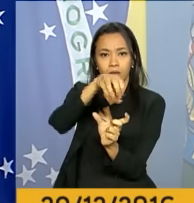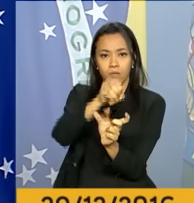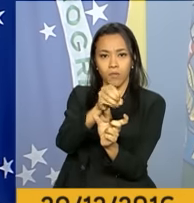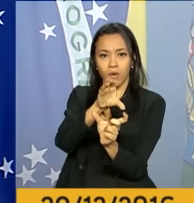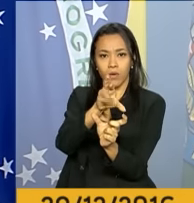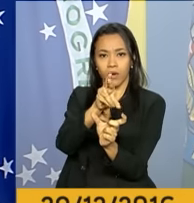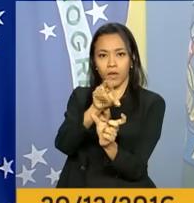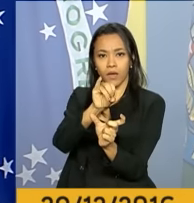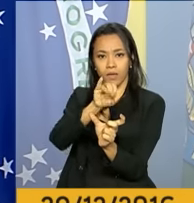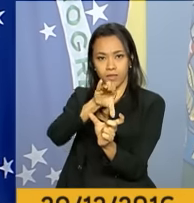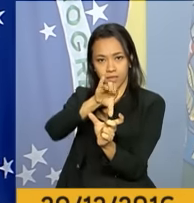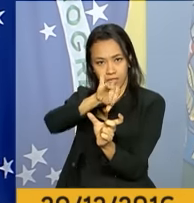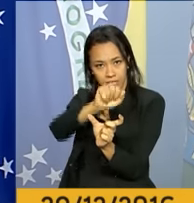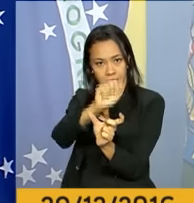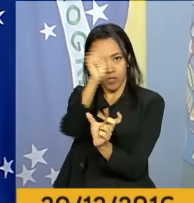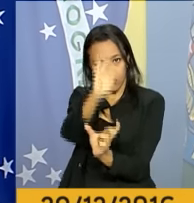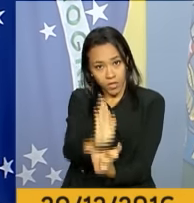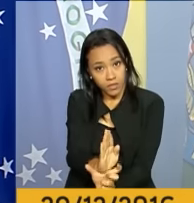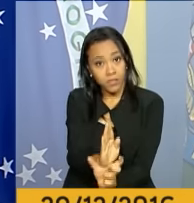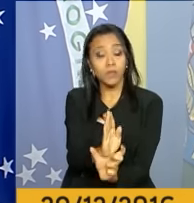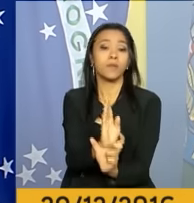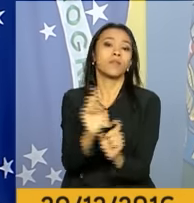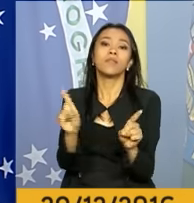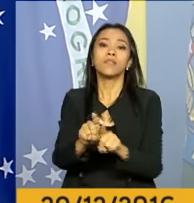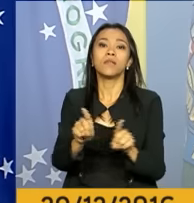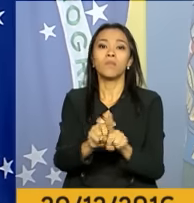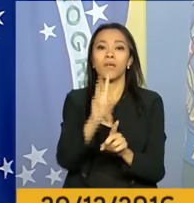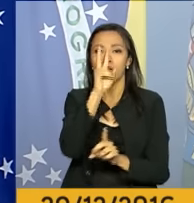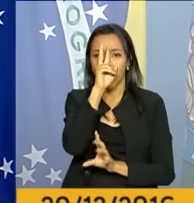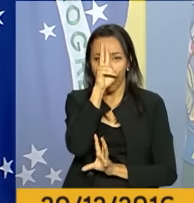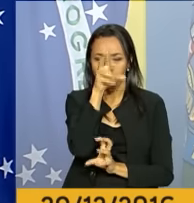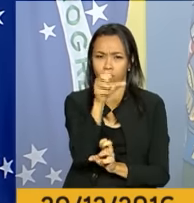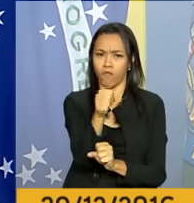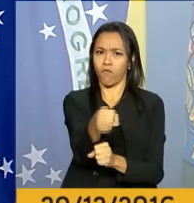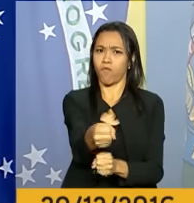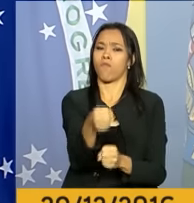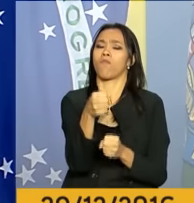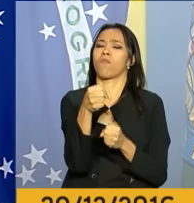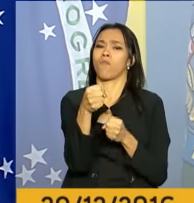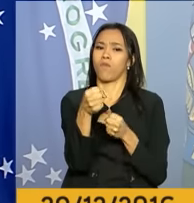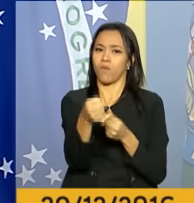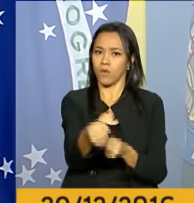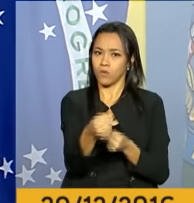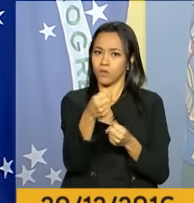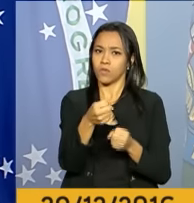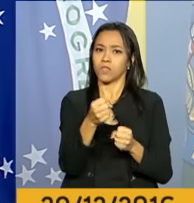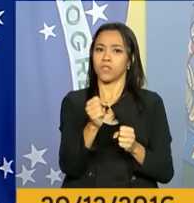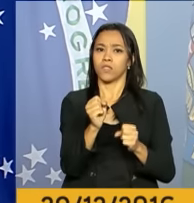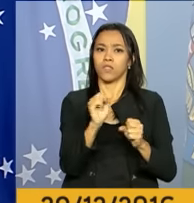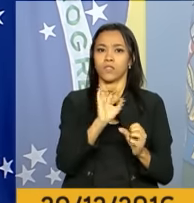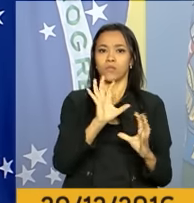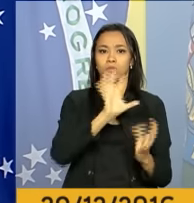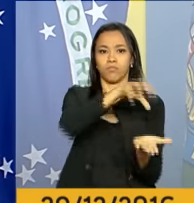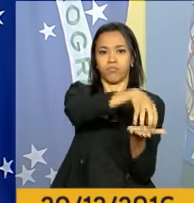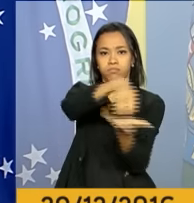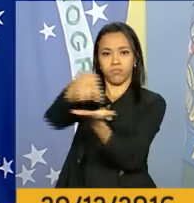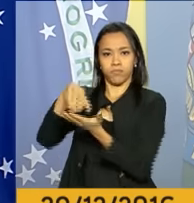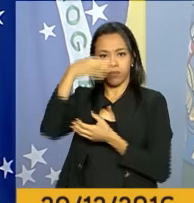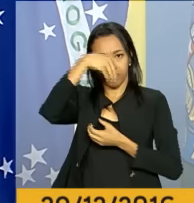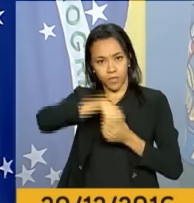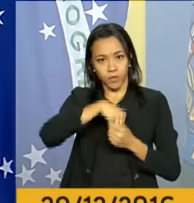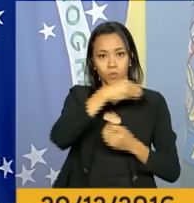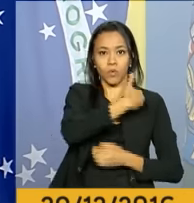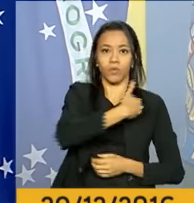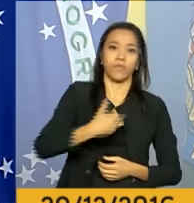Brasil e naturalmente a força das nossas instituições eh eu